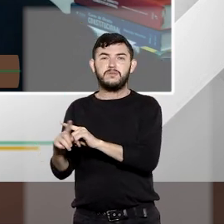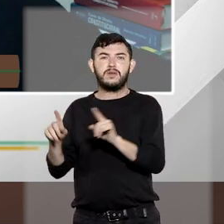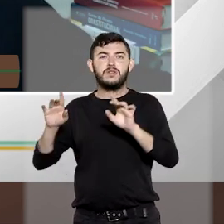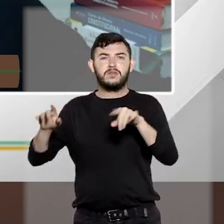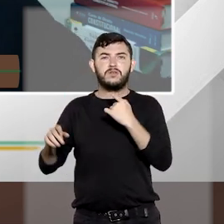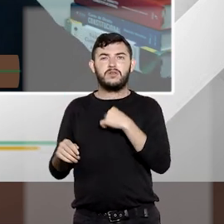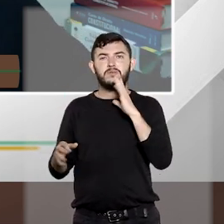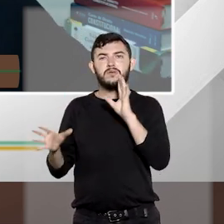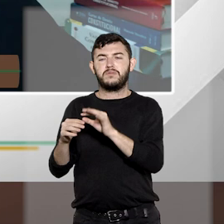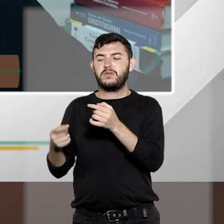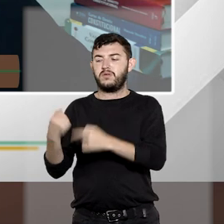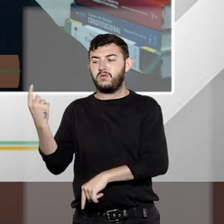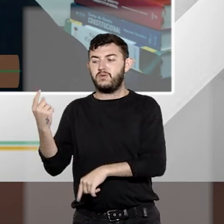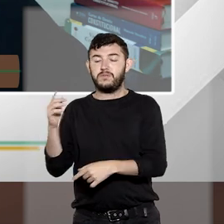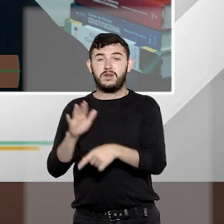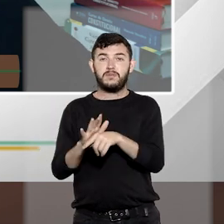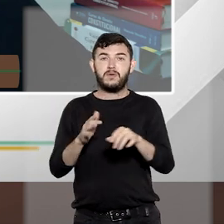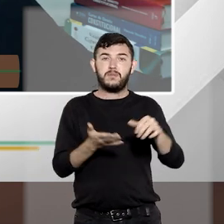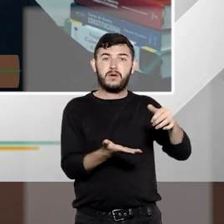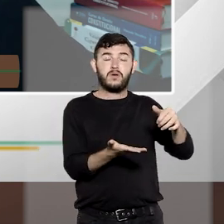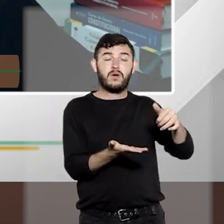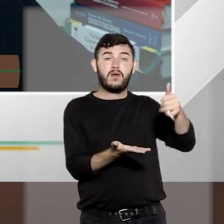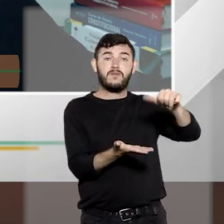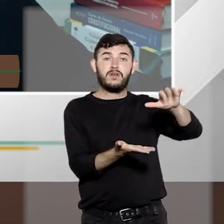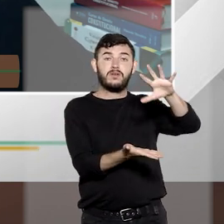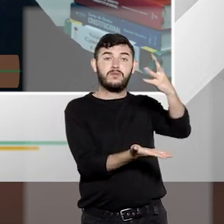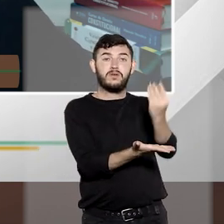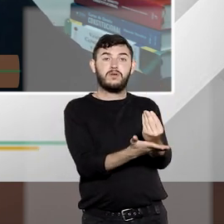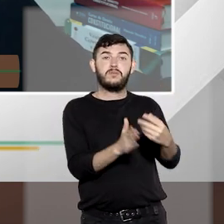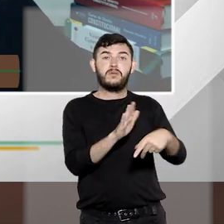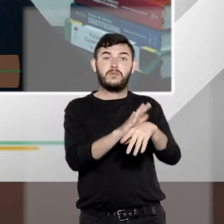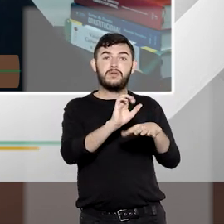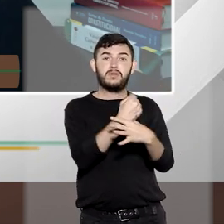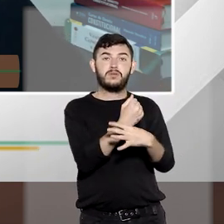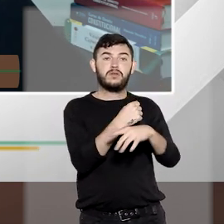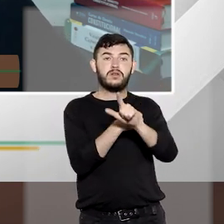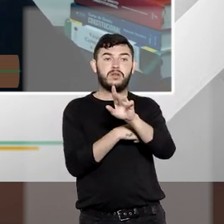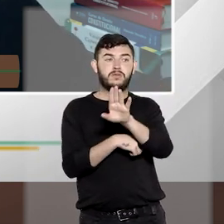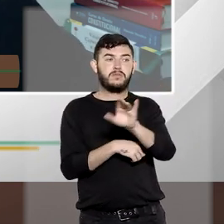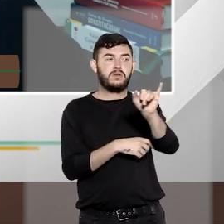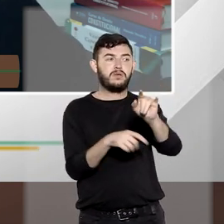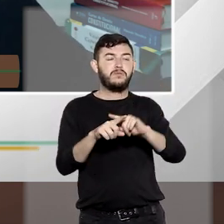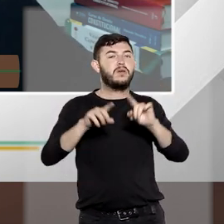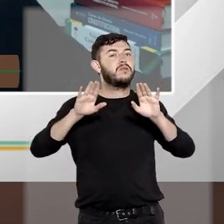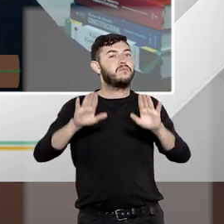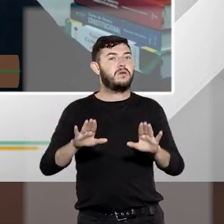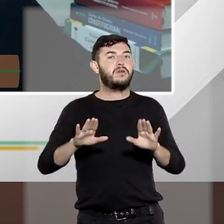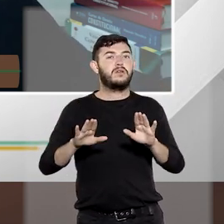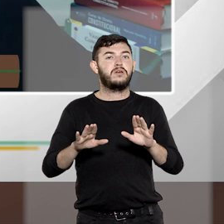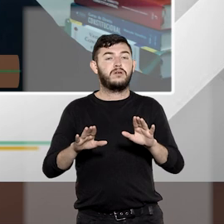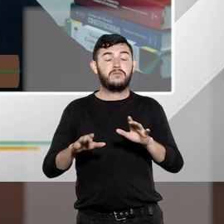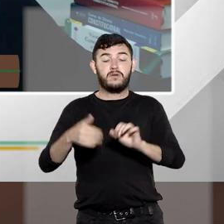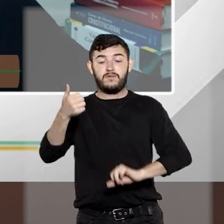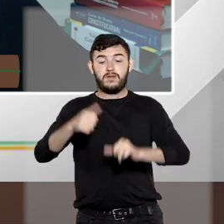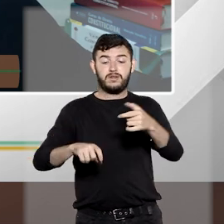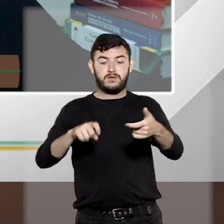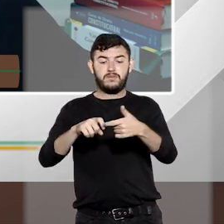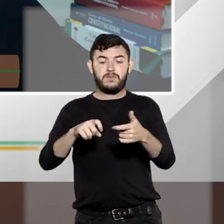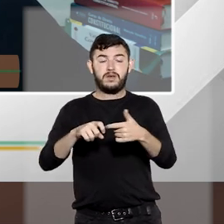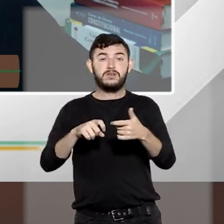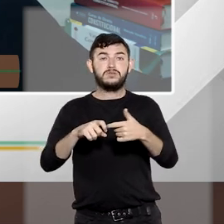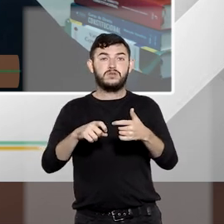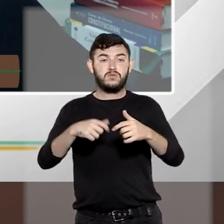ser o ideal da avaliação biopsicossocial que está prevista na LPI, mas é uma avaliação ali médico-funcional que é